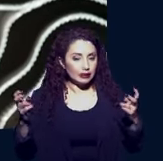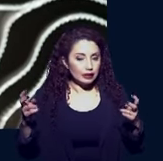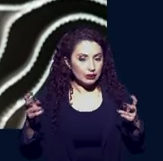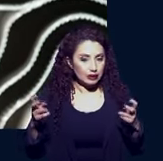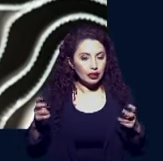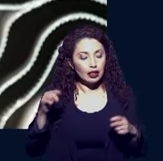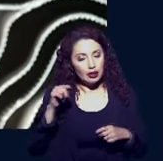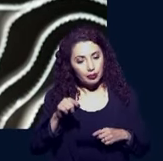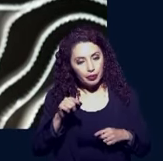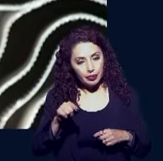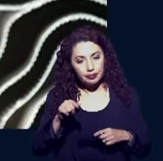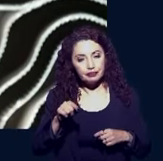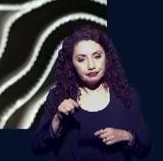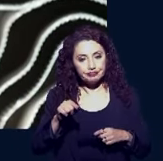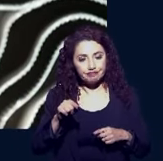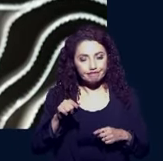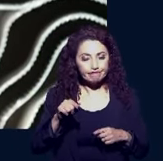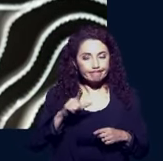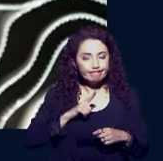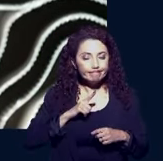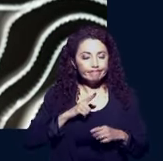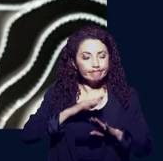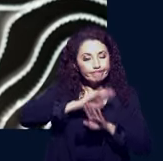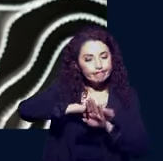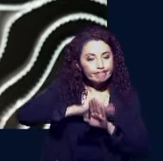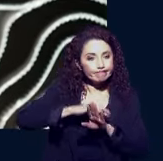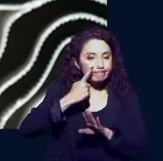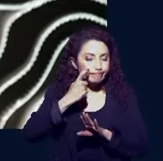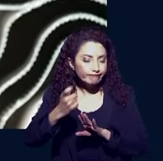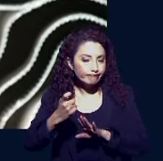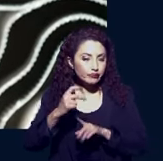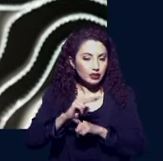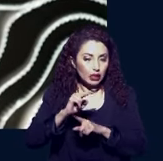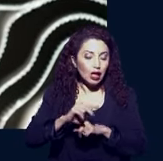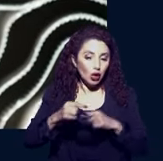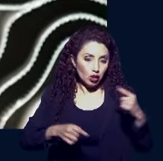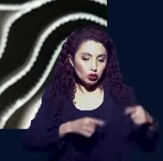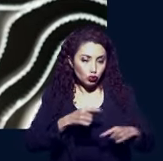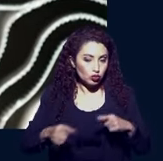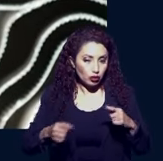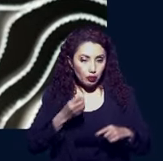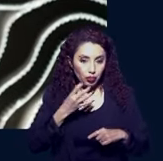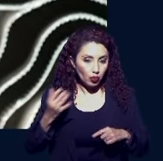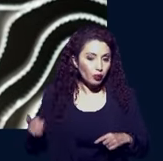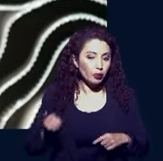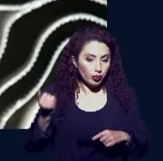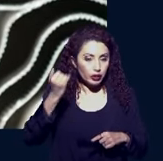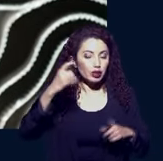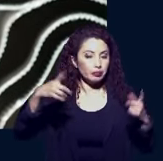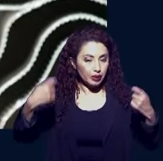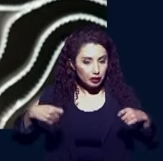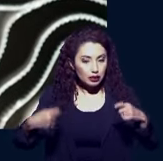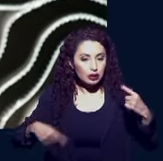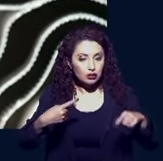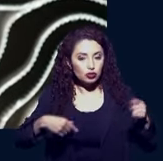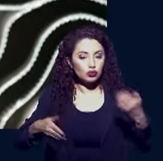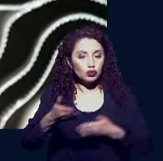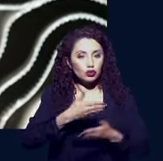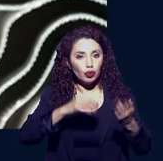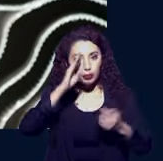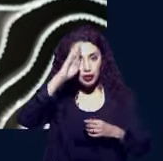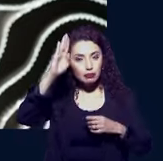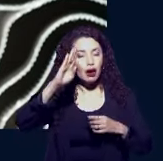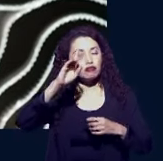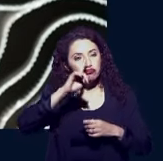determinados interesses protecionistas apesar do debate Tecnicamente ser válido e acho que tem que ser discutido a raiz do questionamento ali